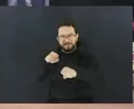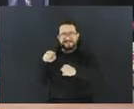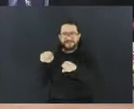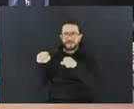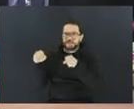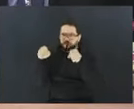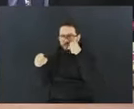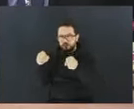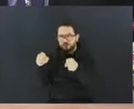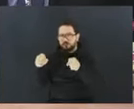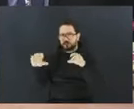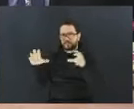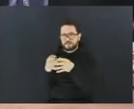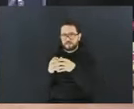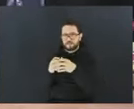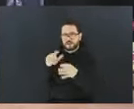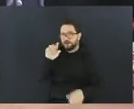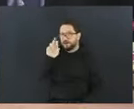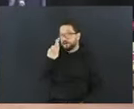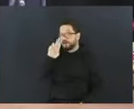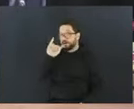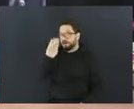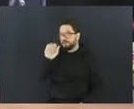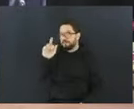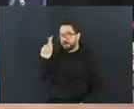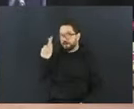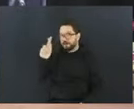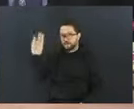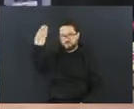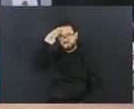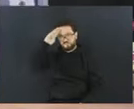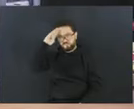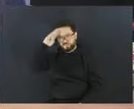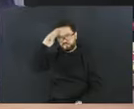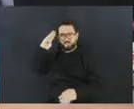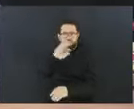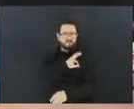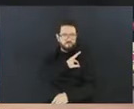do coronel Ribas. Então, a possibilidade de o nosso pessoal chegar num local